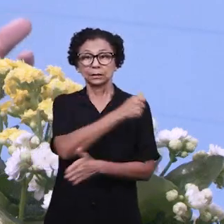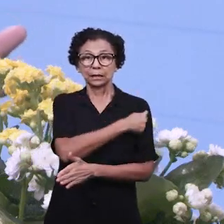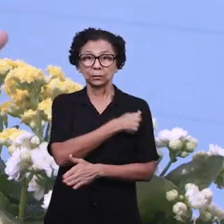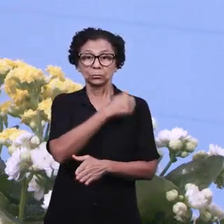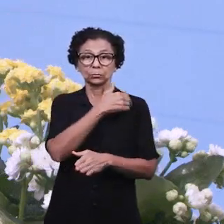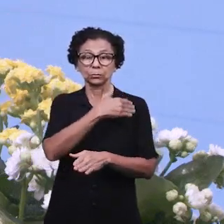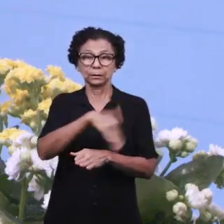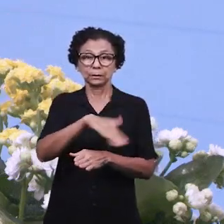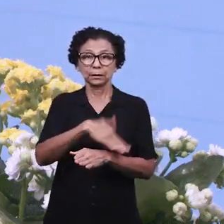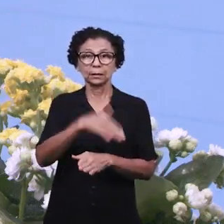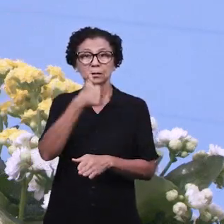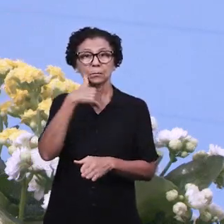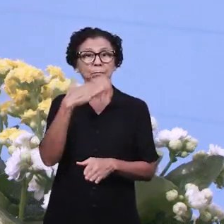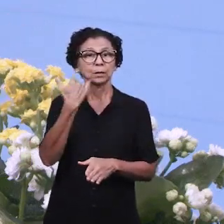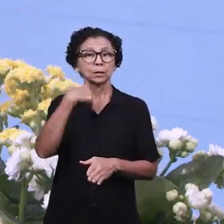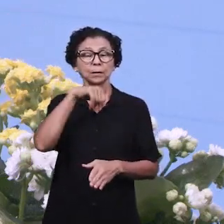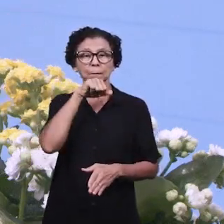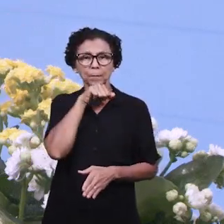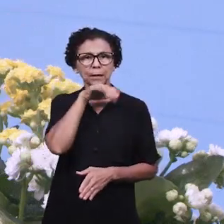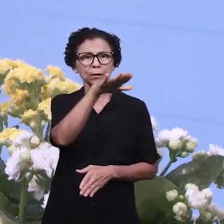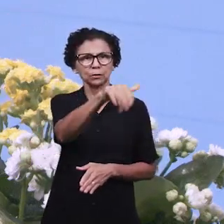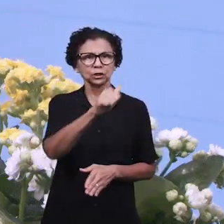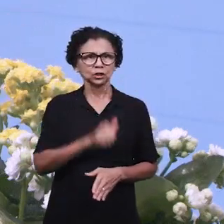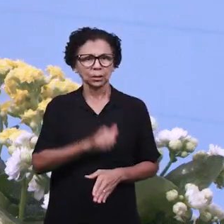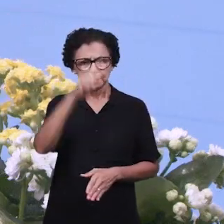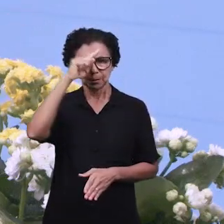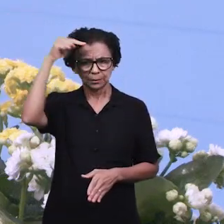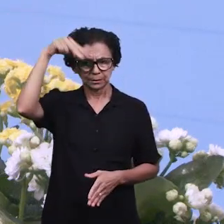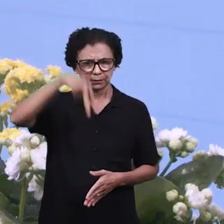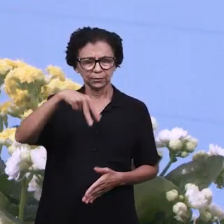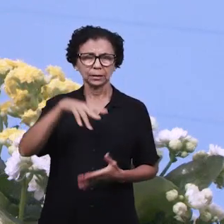aqui e dizer que estão cometendo um crime previsto no Código